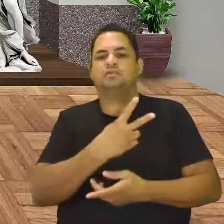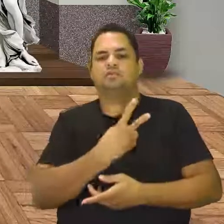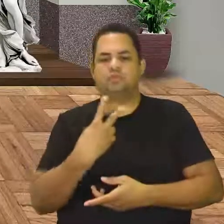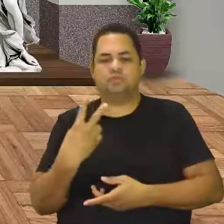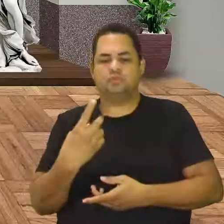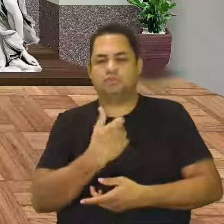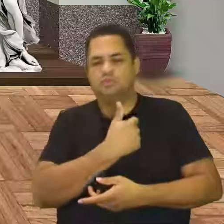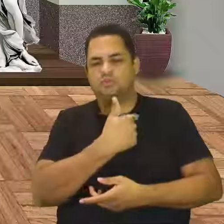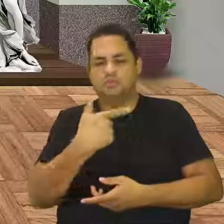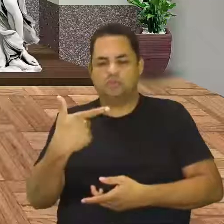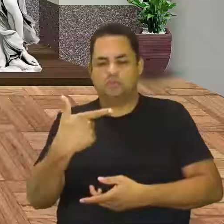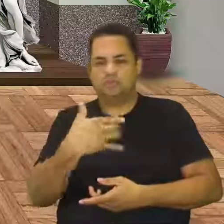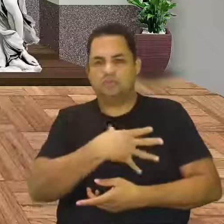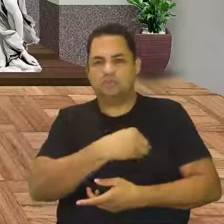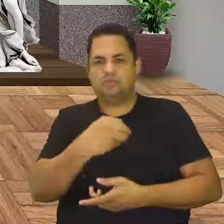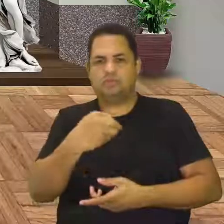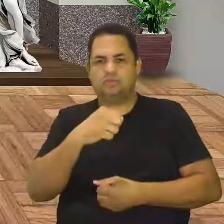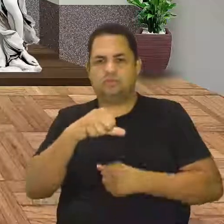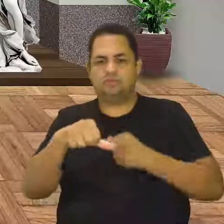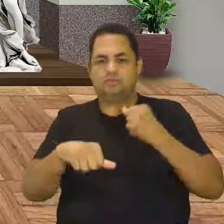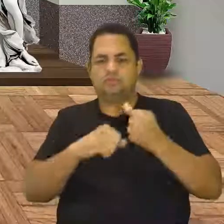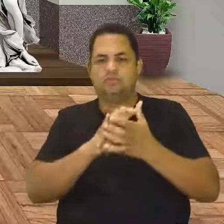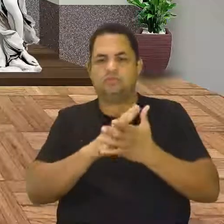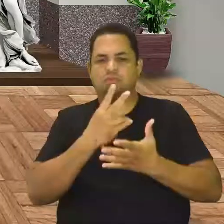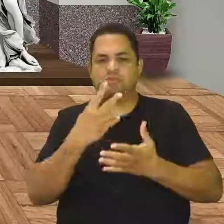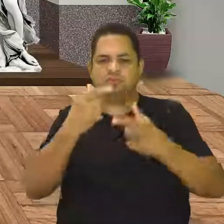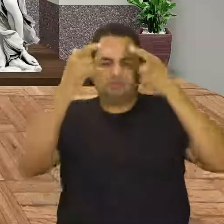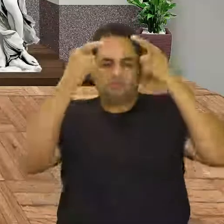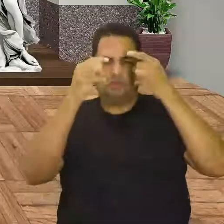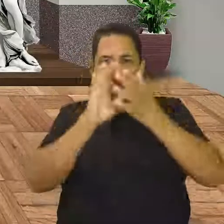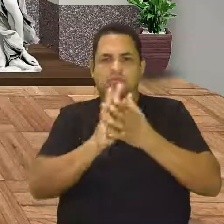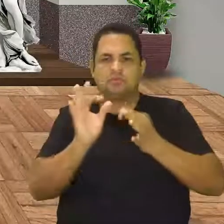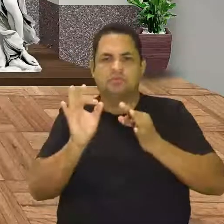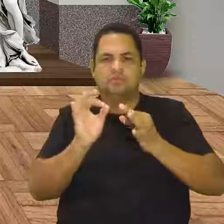12 filhos, que se tornaram 12 príncipes, a formar um